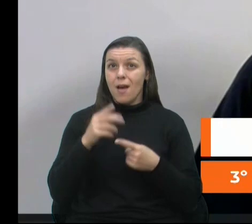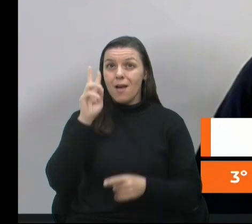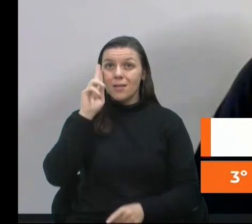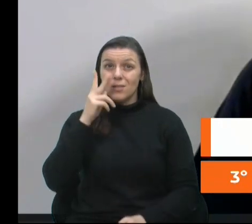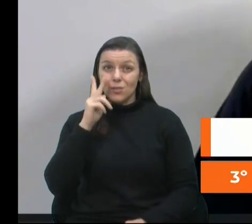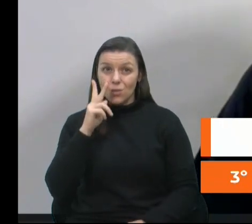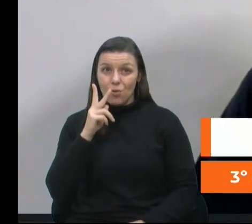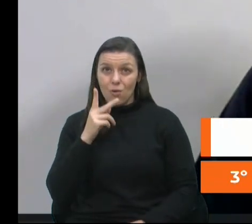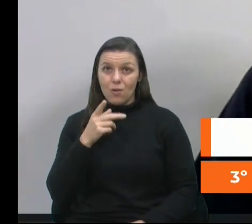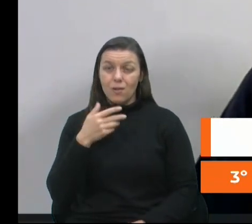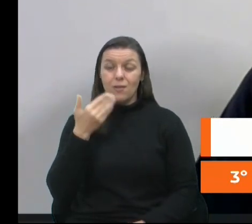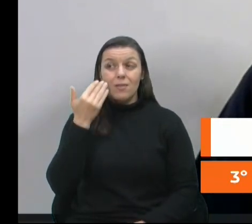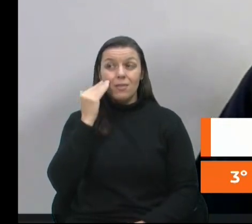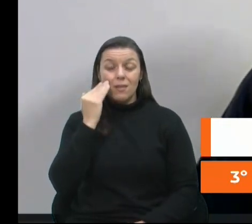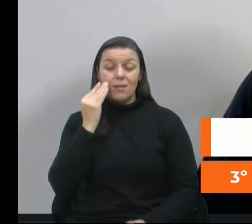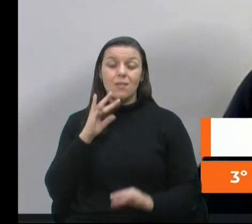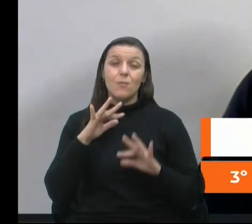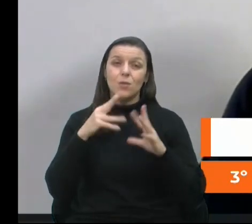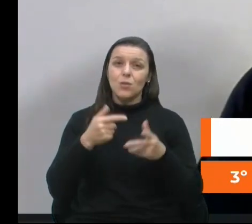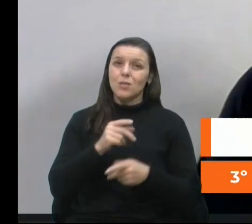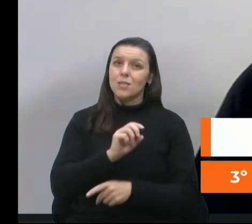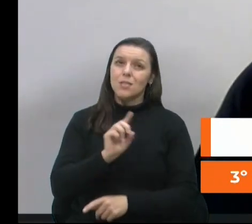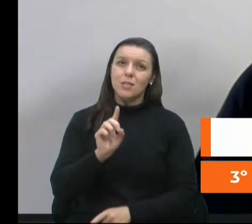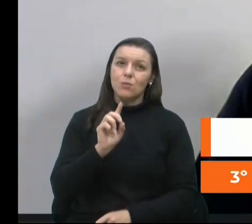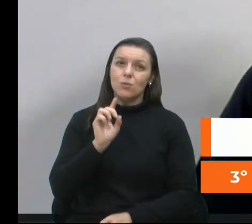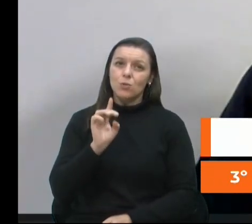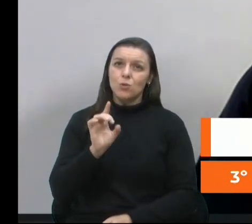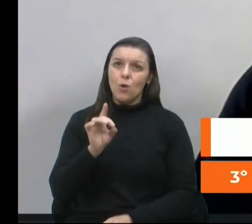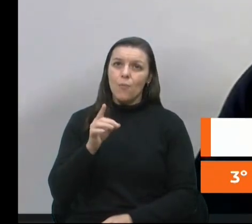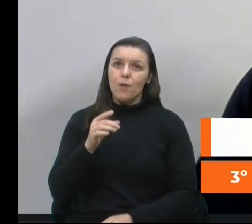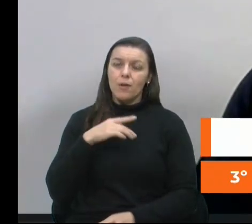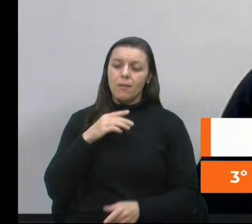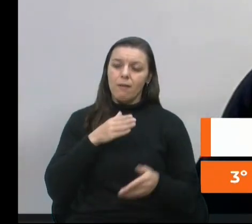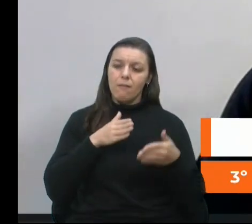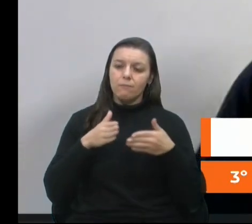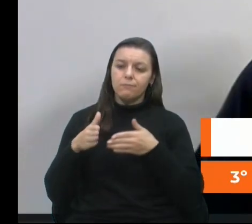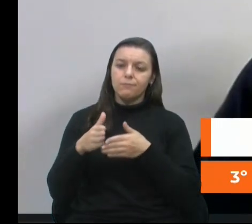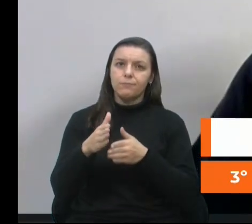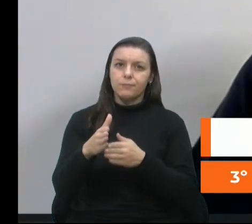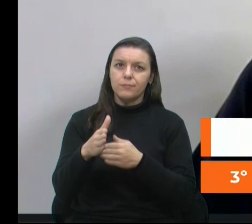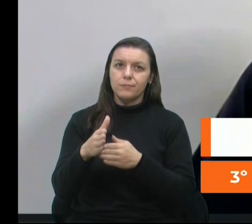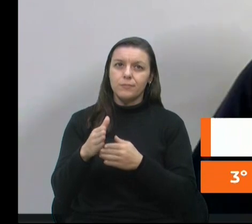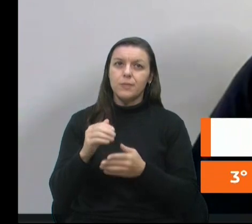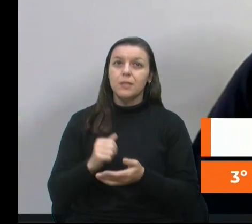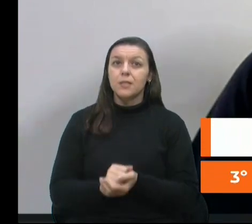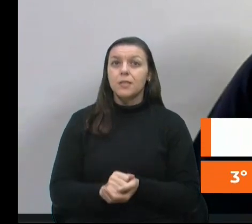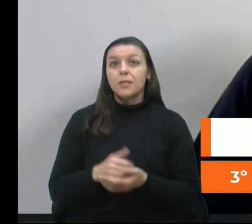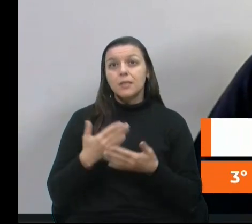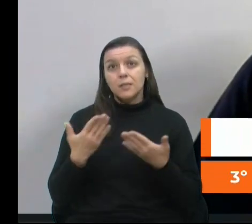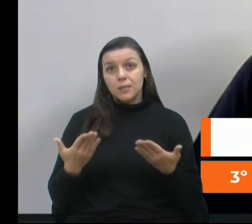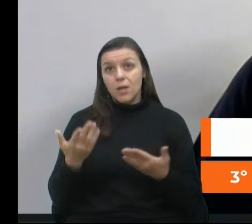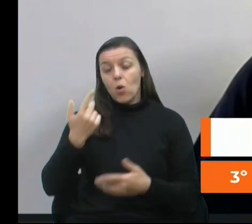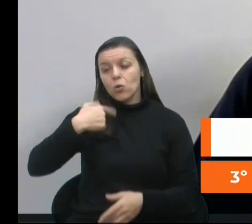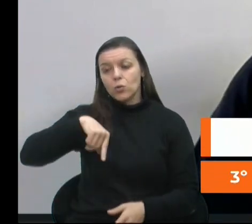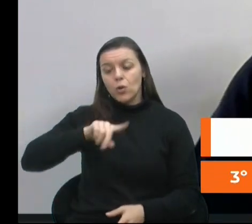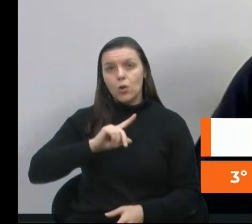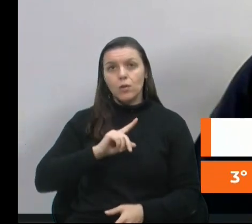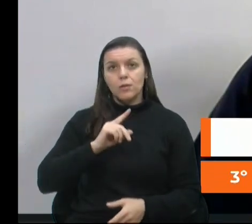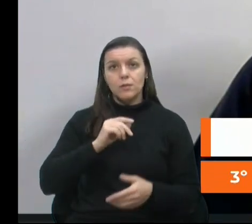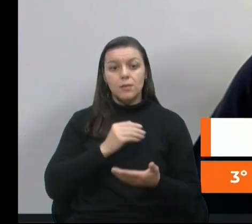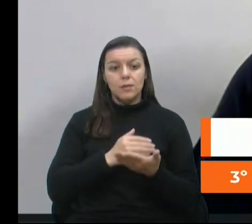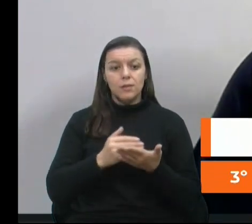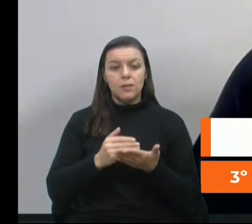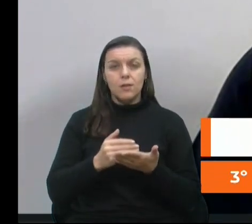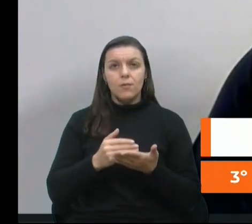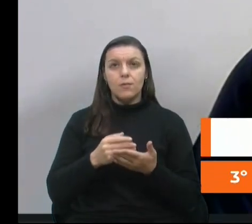história fique compreensível para todos, e não só para quem está já na caminhada com a gente. Então, a gente